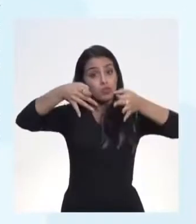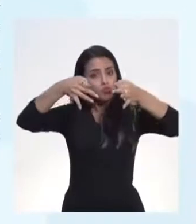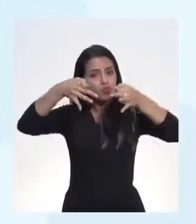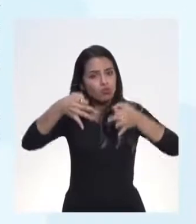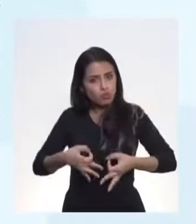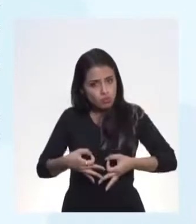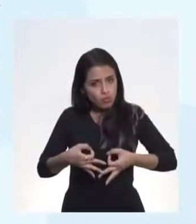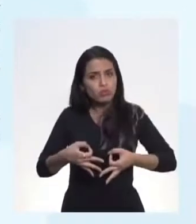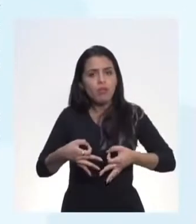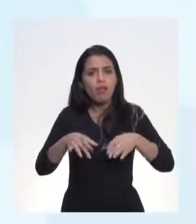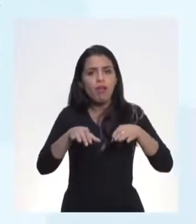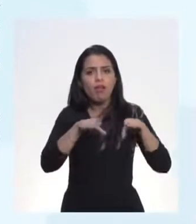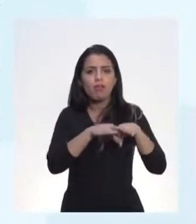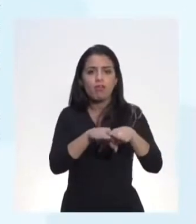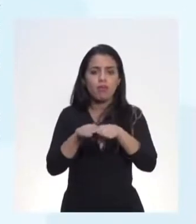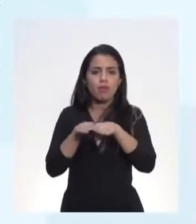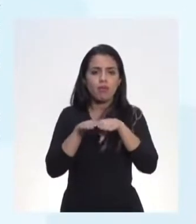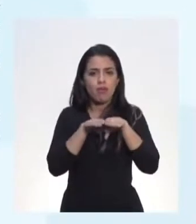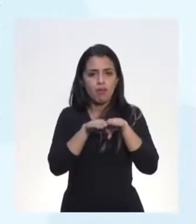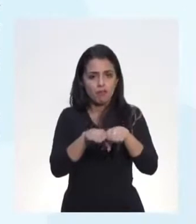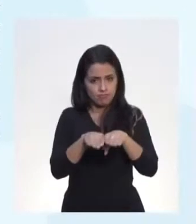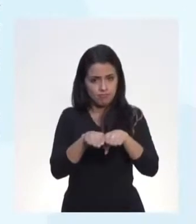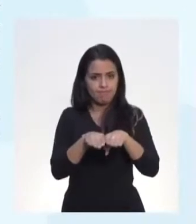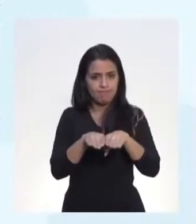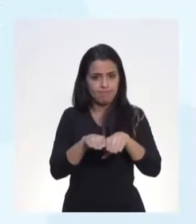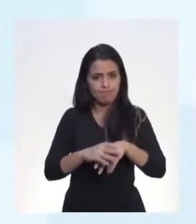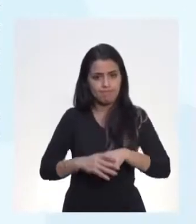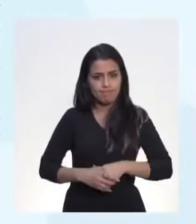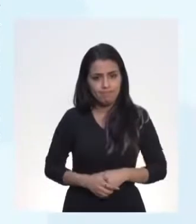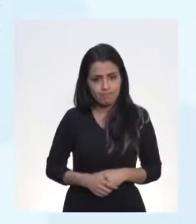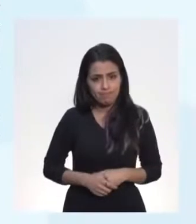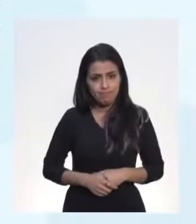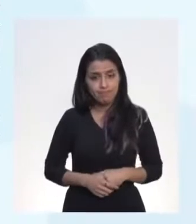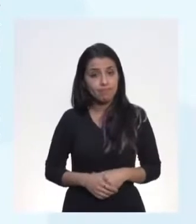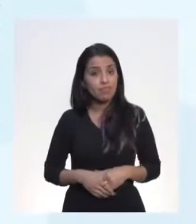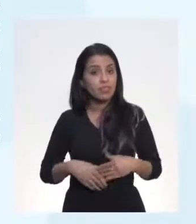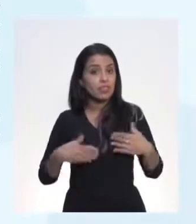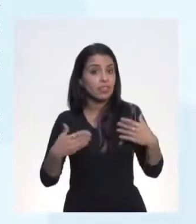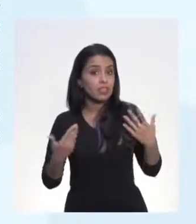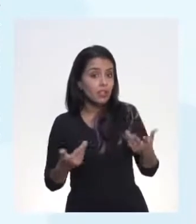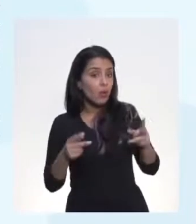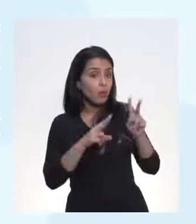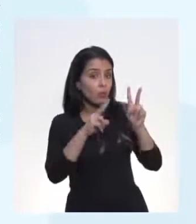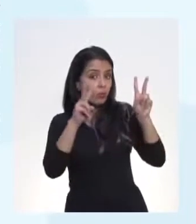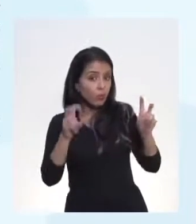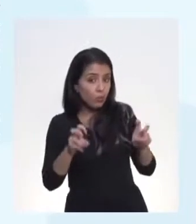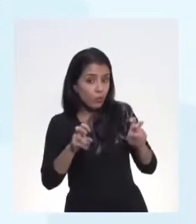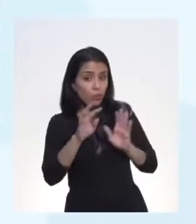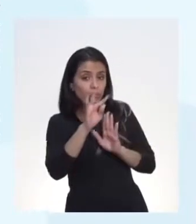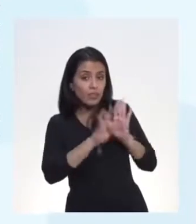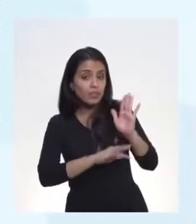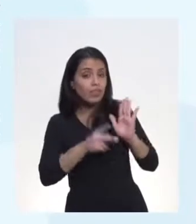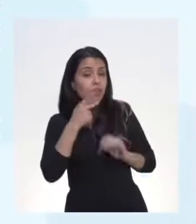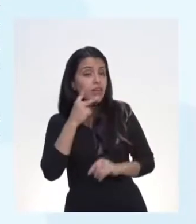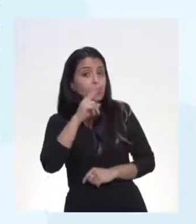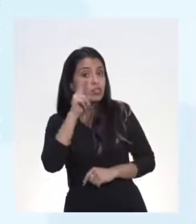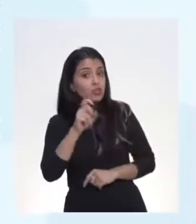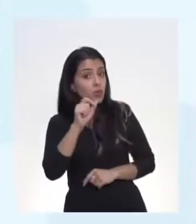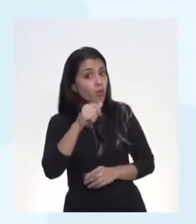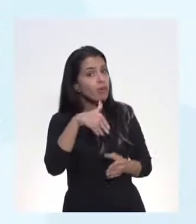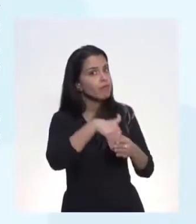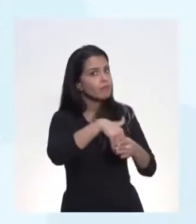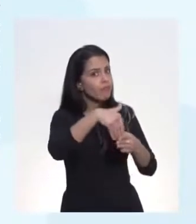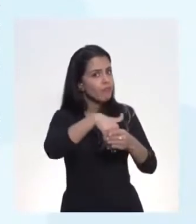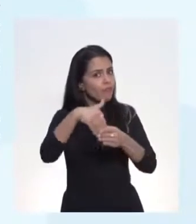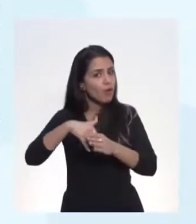e igualitária. Lembram bem, o texto vai argumentar sobre as questões de voto, e aí sobre o